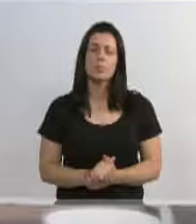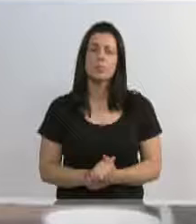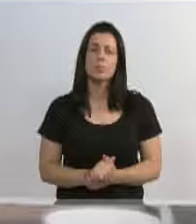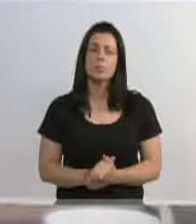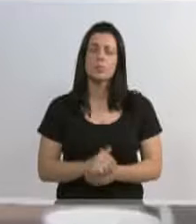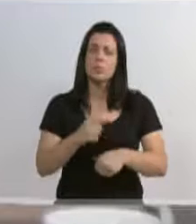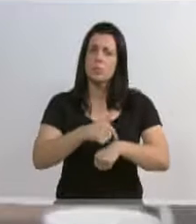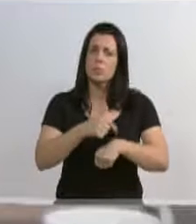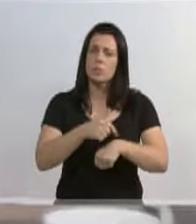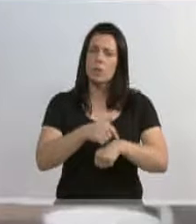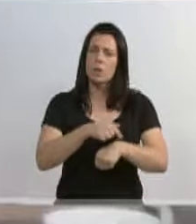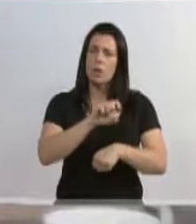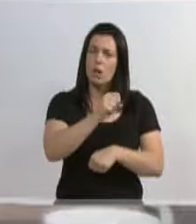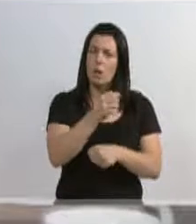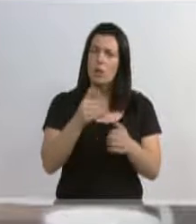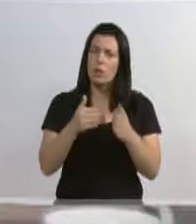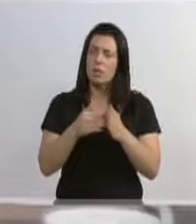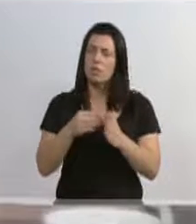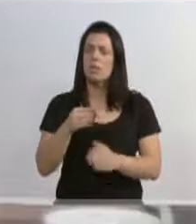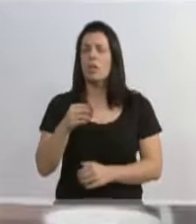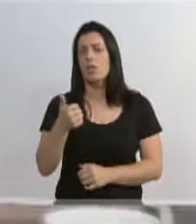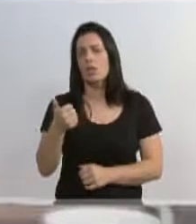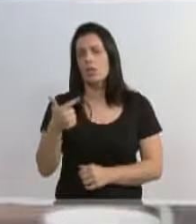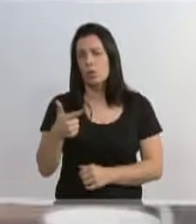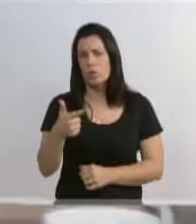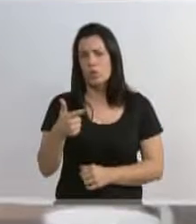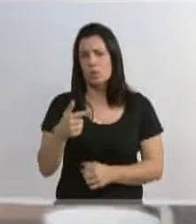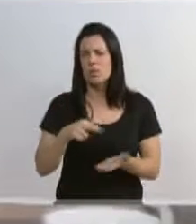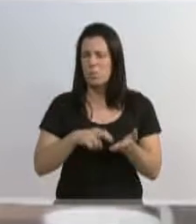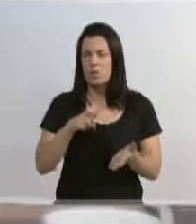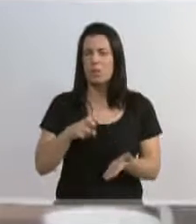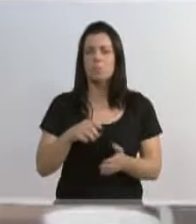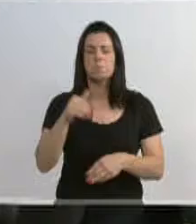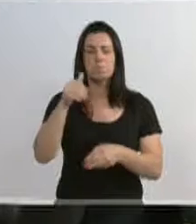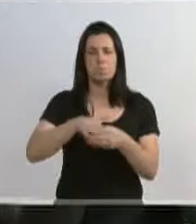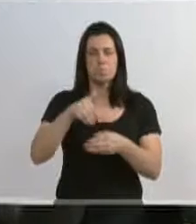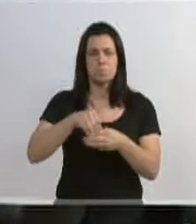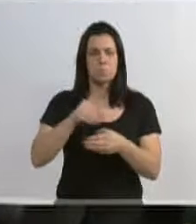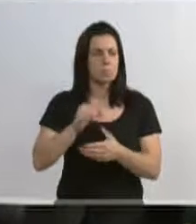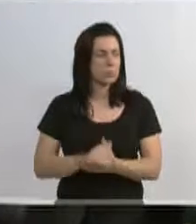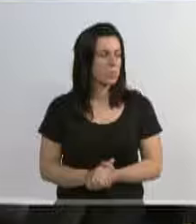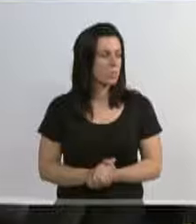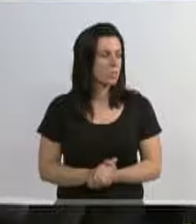das 8 às 12 horas. Em votação.